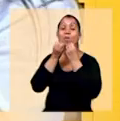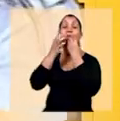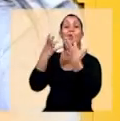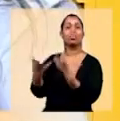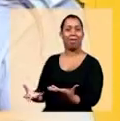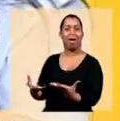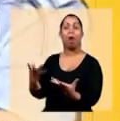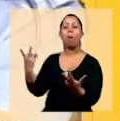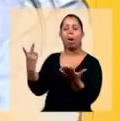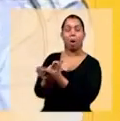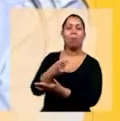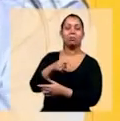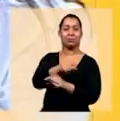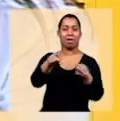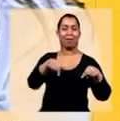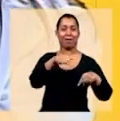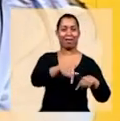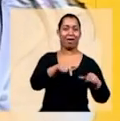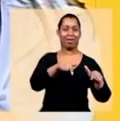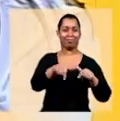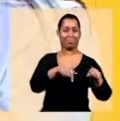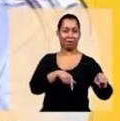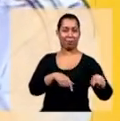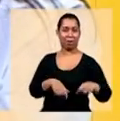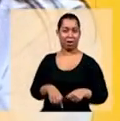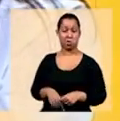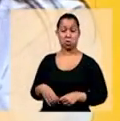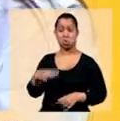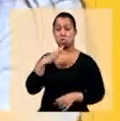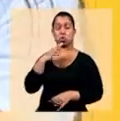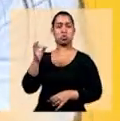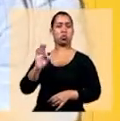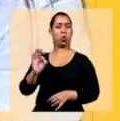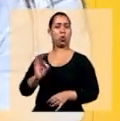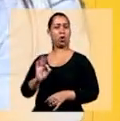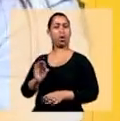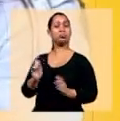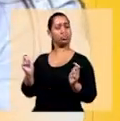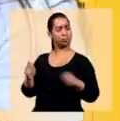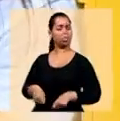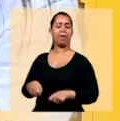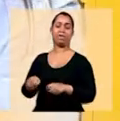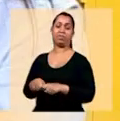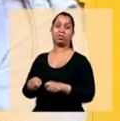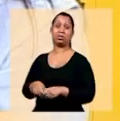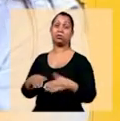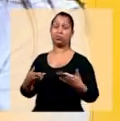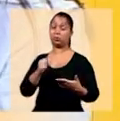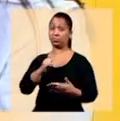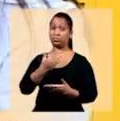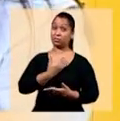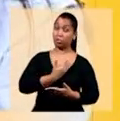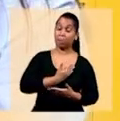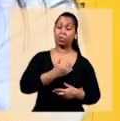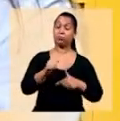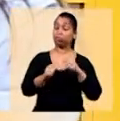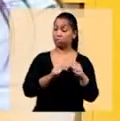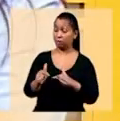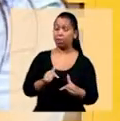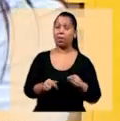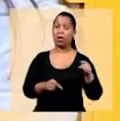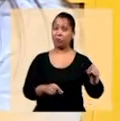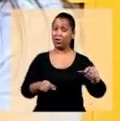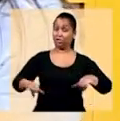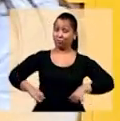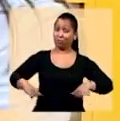procurar alguém para contar o que está acontecendo. Ou às vezes nem tem conhecimento de que ela poderia fazer isso. Então, se você